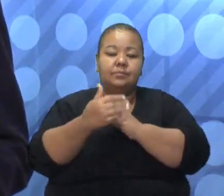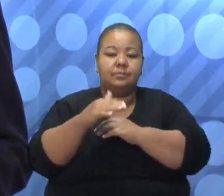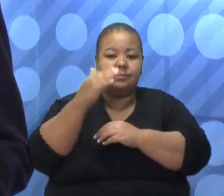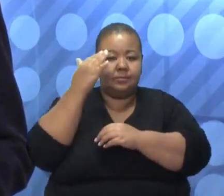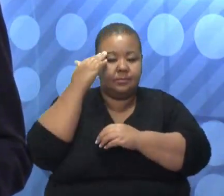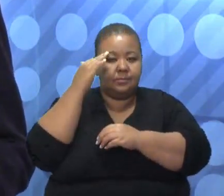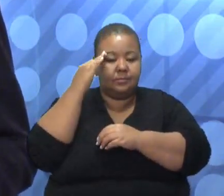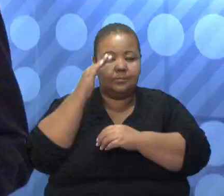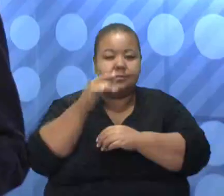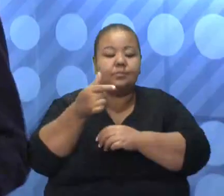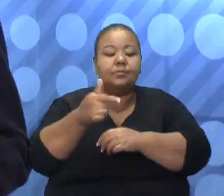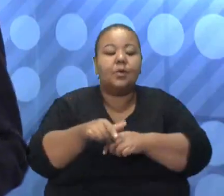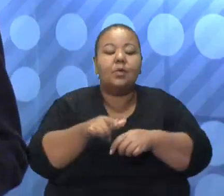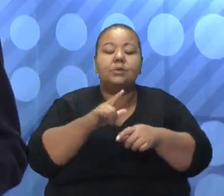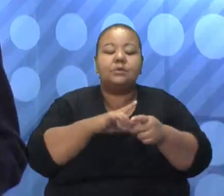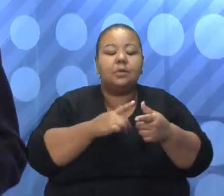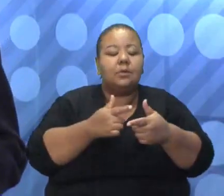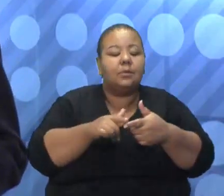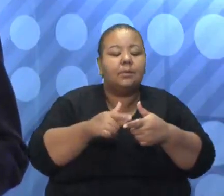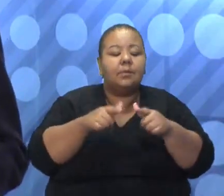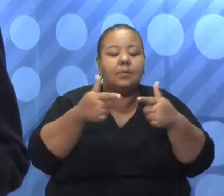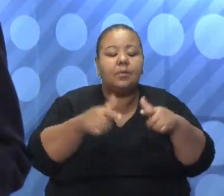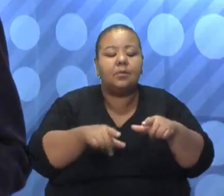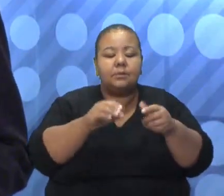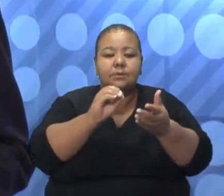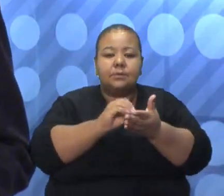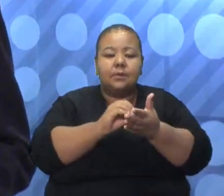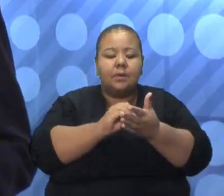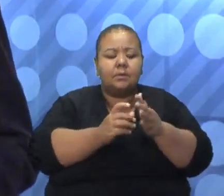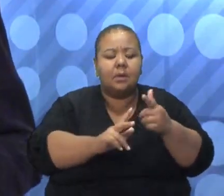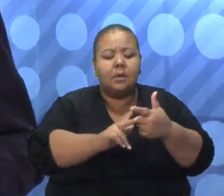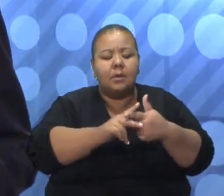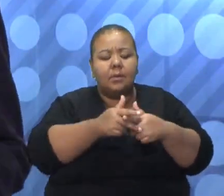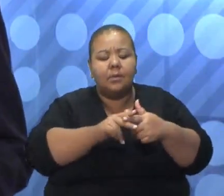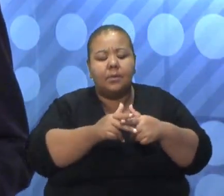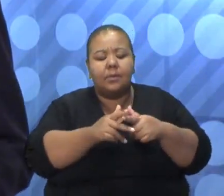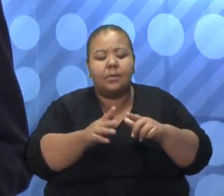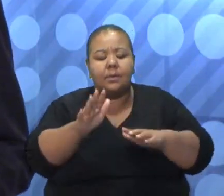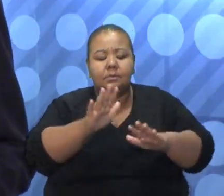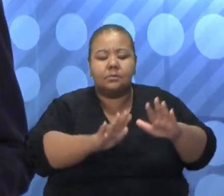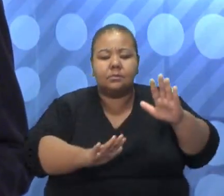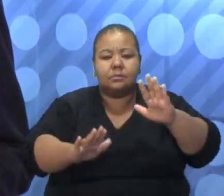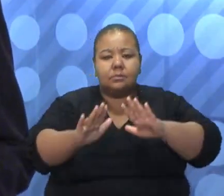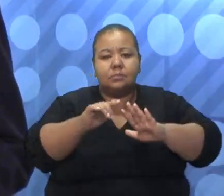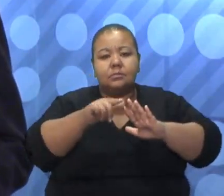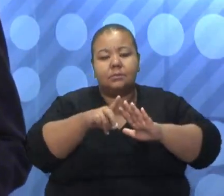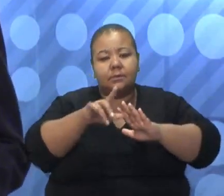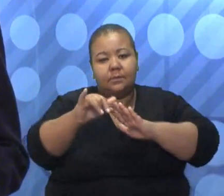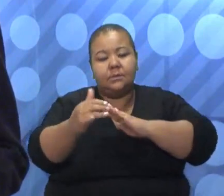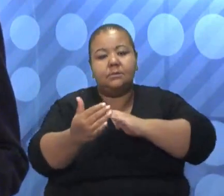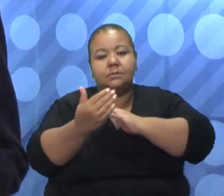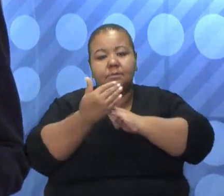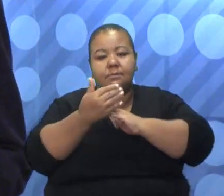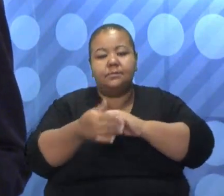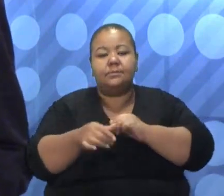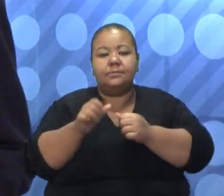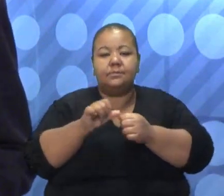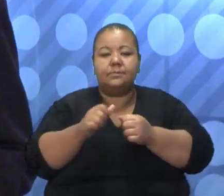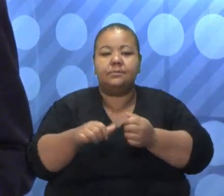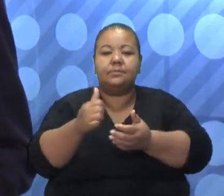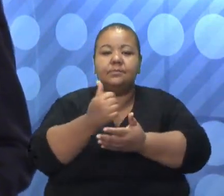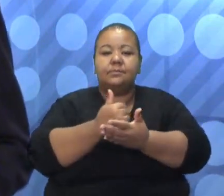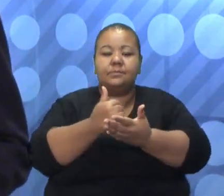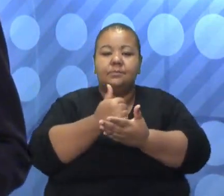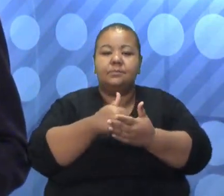se eu tenho um gargalo ou algum ponto a ser trabalhado, onde eu tenho que mexer e de que modo isso vai ajudar a fazer o controle